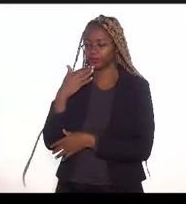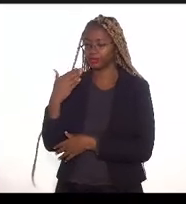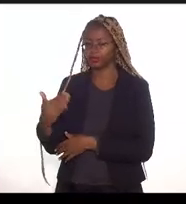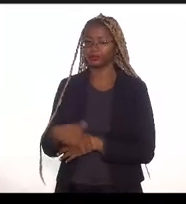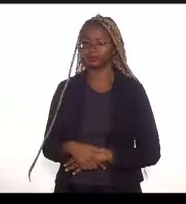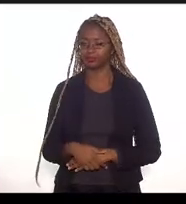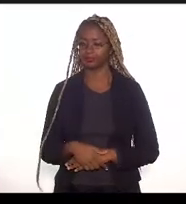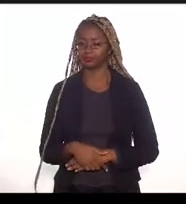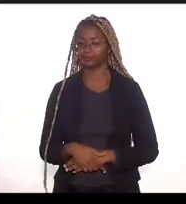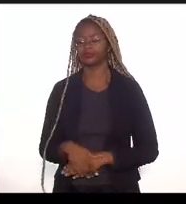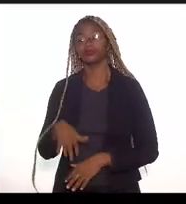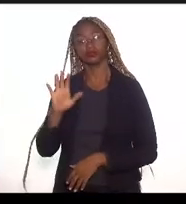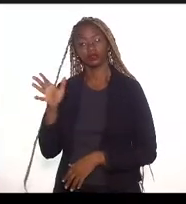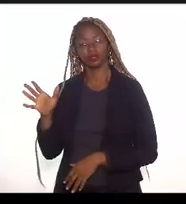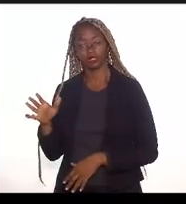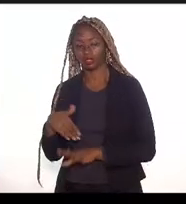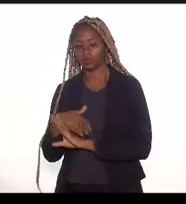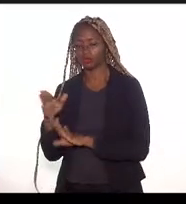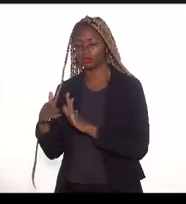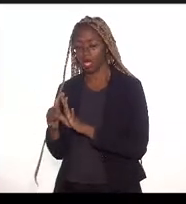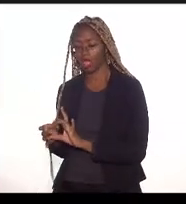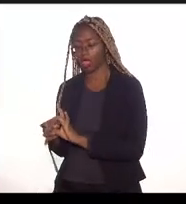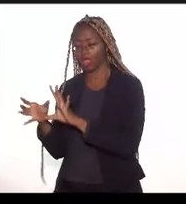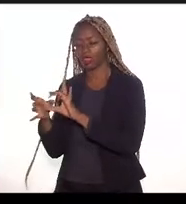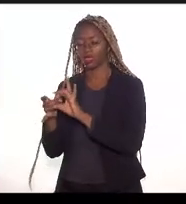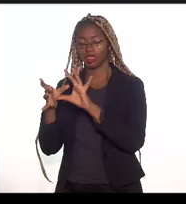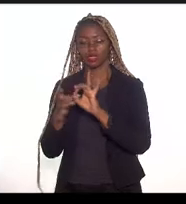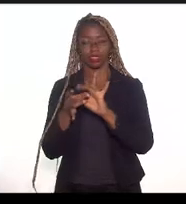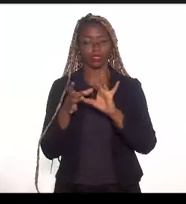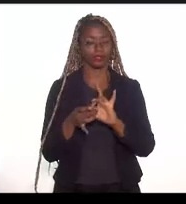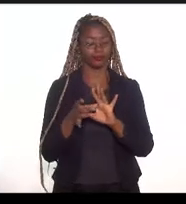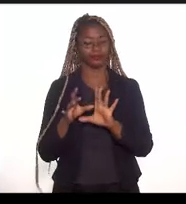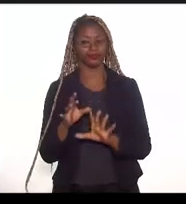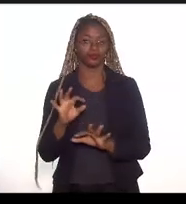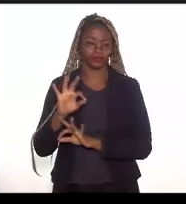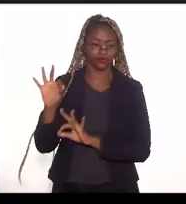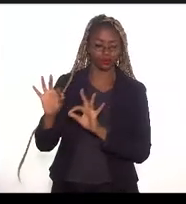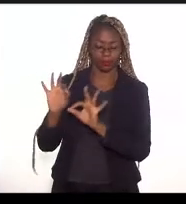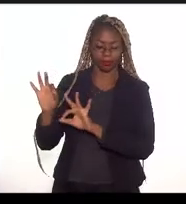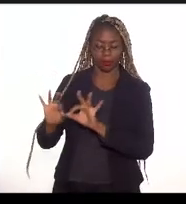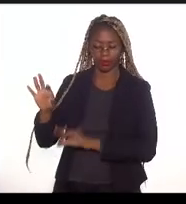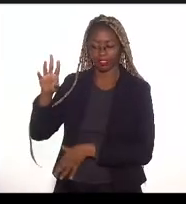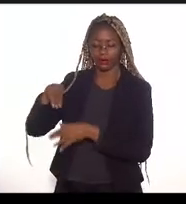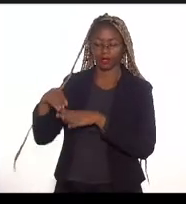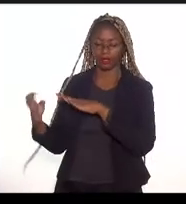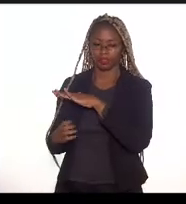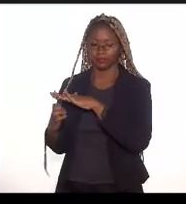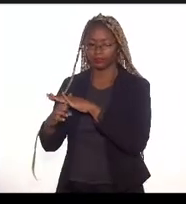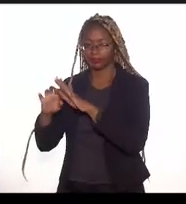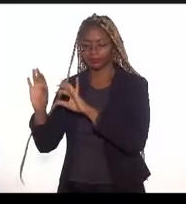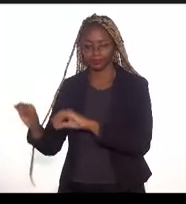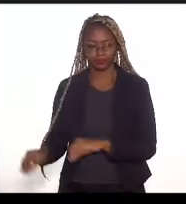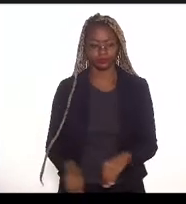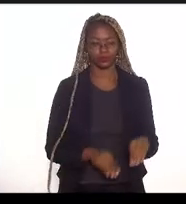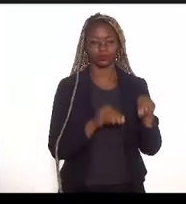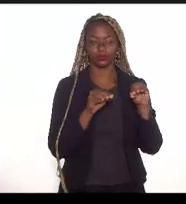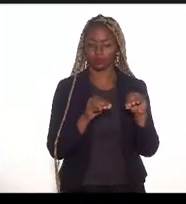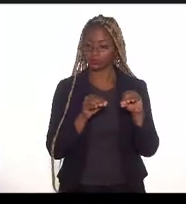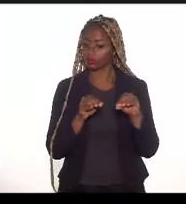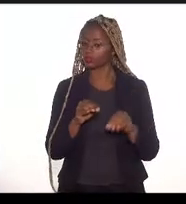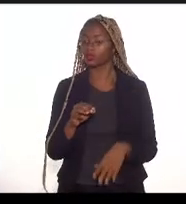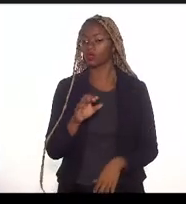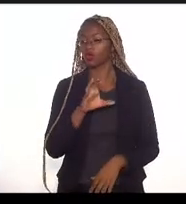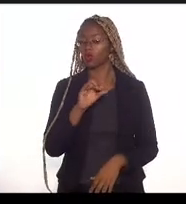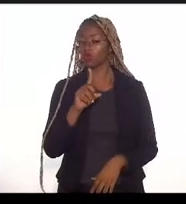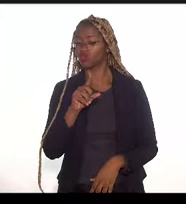parte deliberatória, havendo o enquadramento da empresa, ela é encaminhada, retorna à CODIM